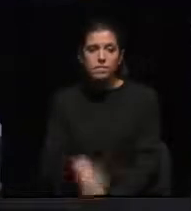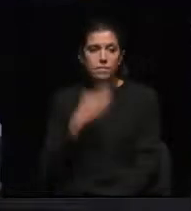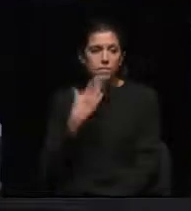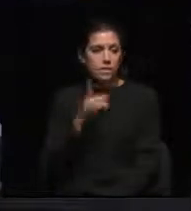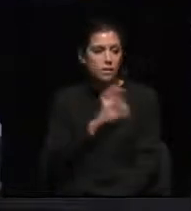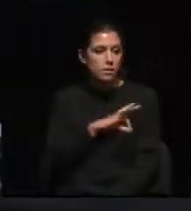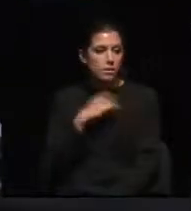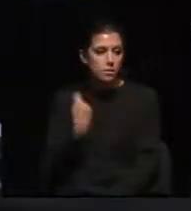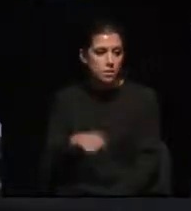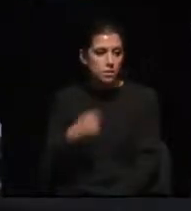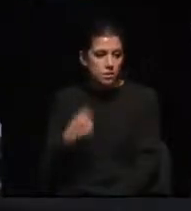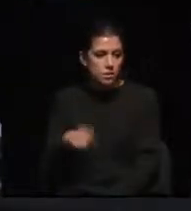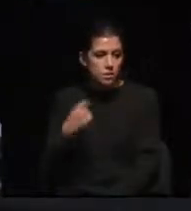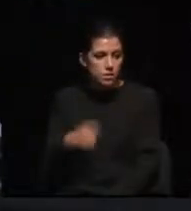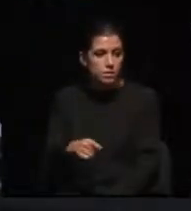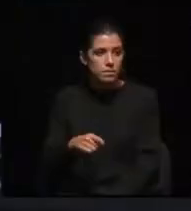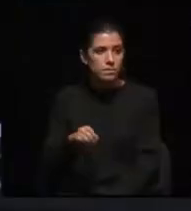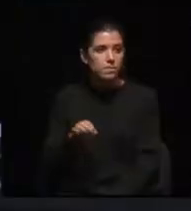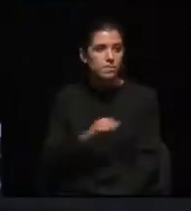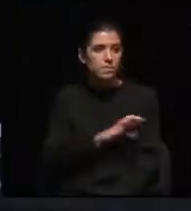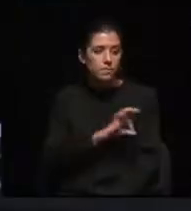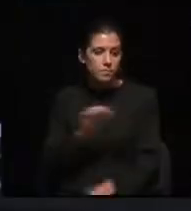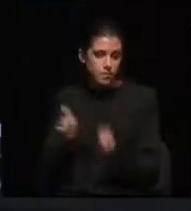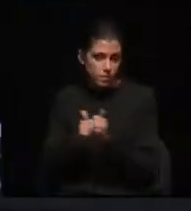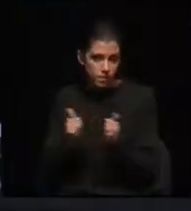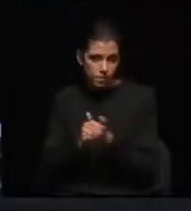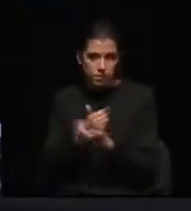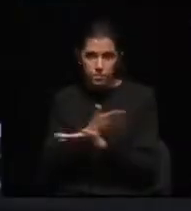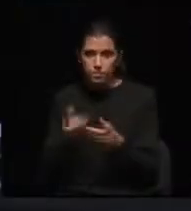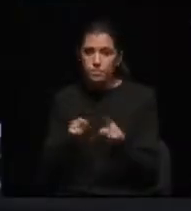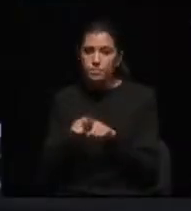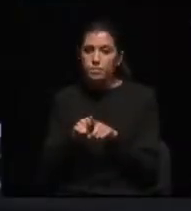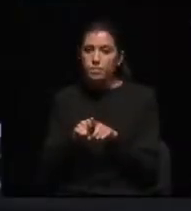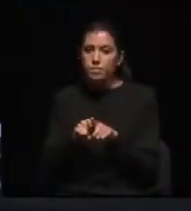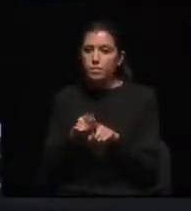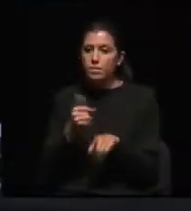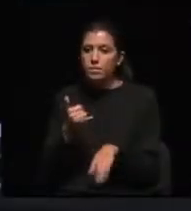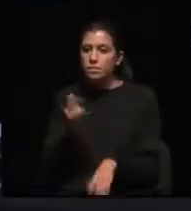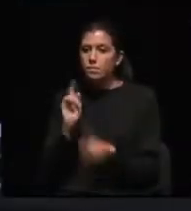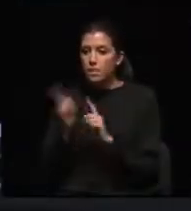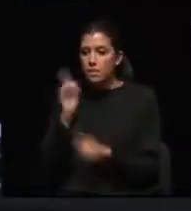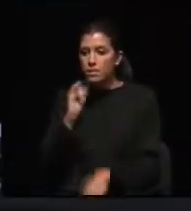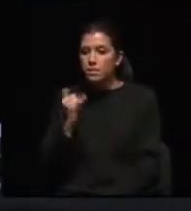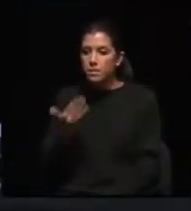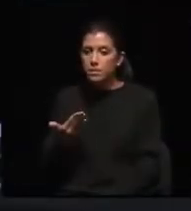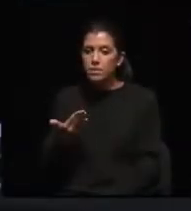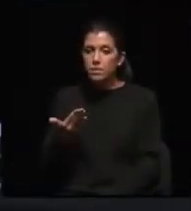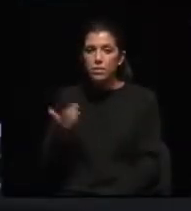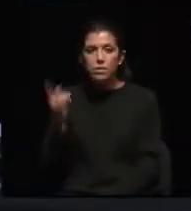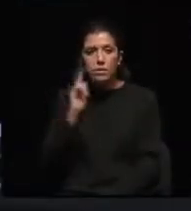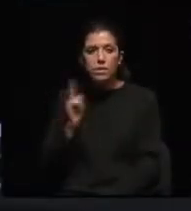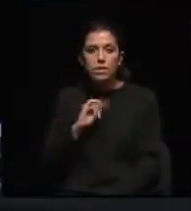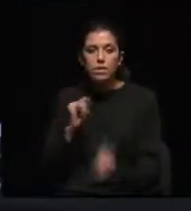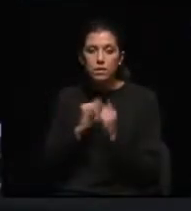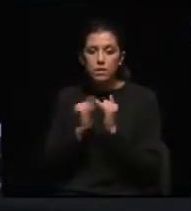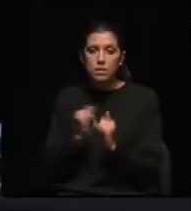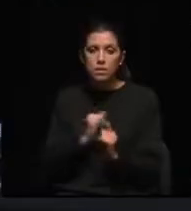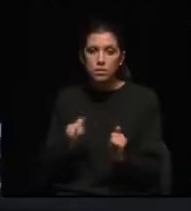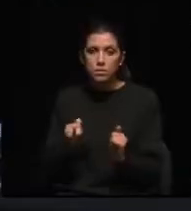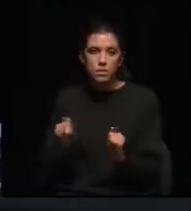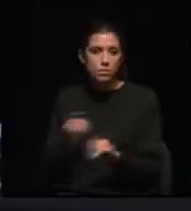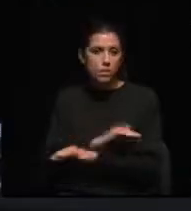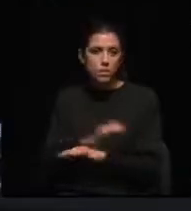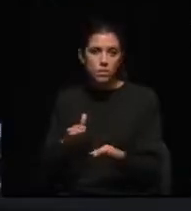Obrigada, Sra. Presidente, Srs. Vereadores e Srs. Deputados. No dia 21 de março assinala-se o Dia Internacional para a Eliminação